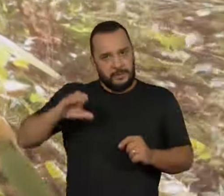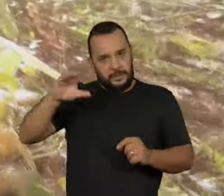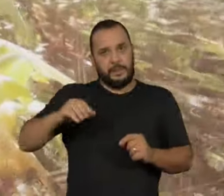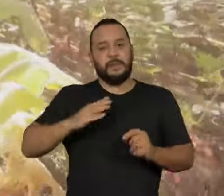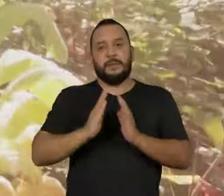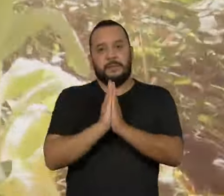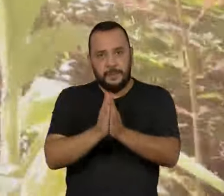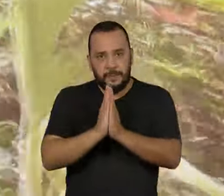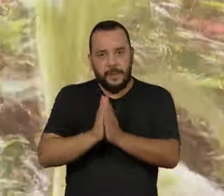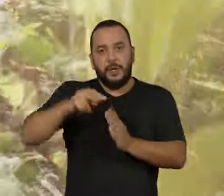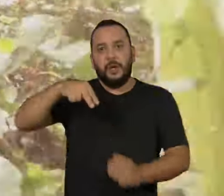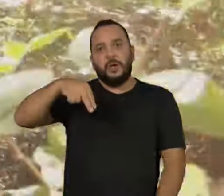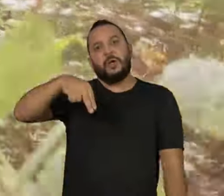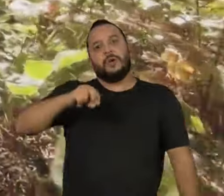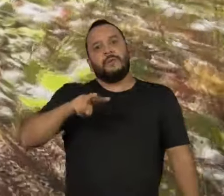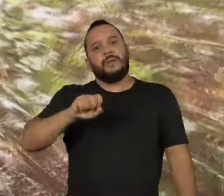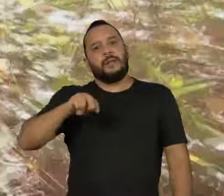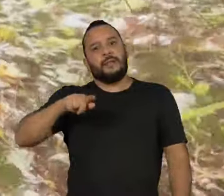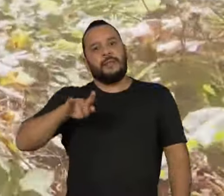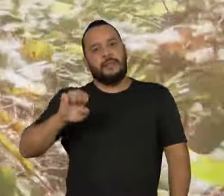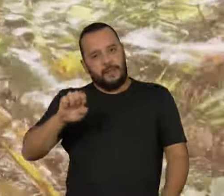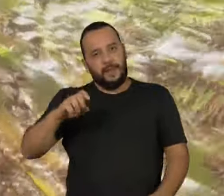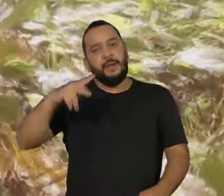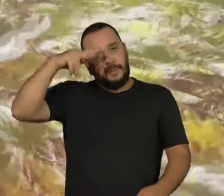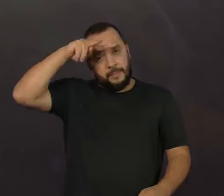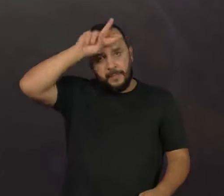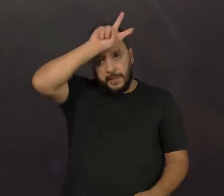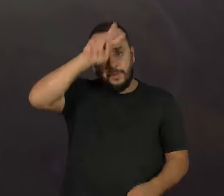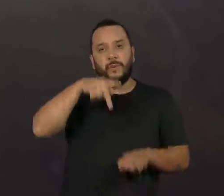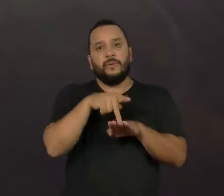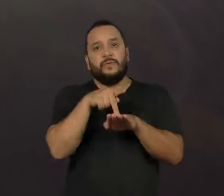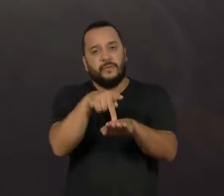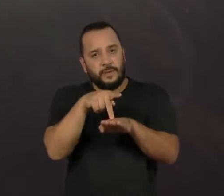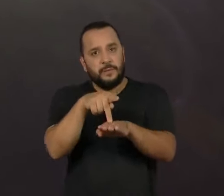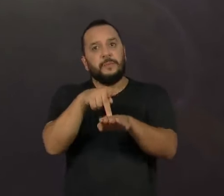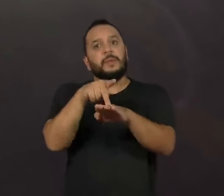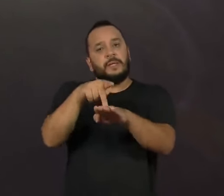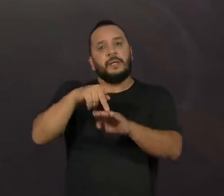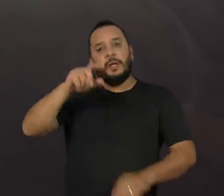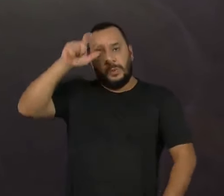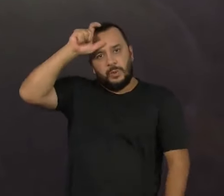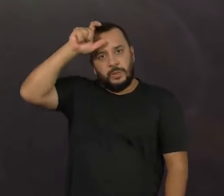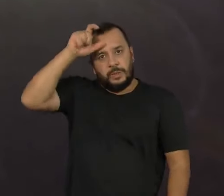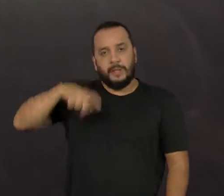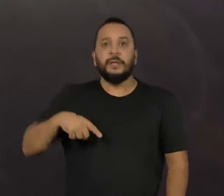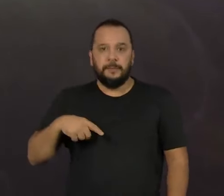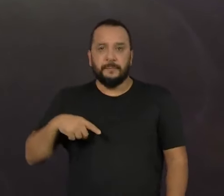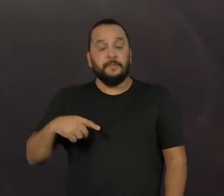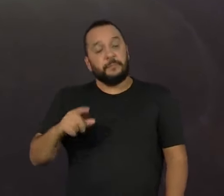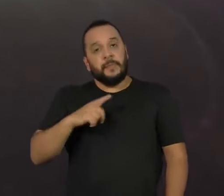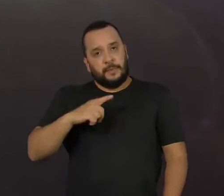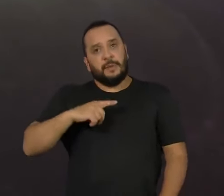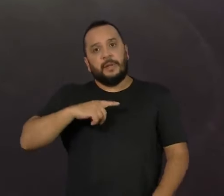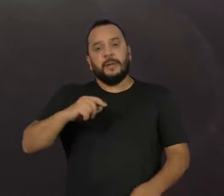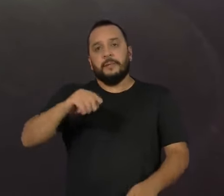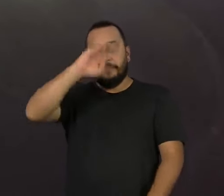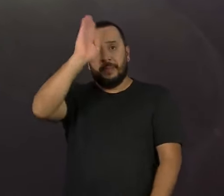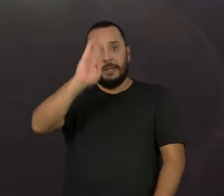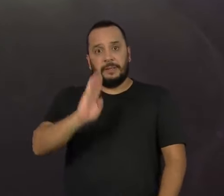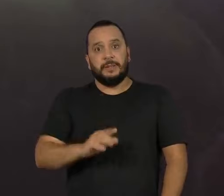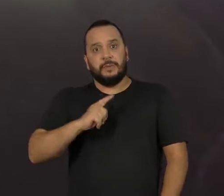Mianmar, Nova Guiné, Peru, Filipinas e Turquia. O sudeste do Brasil, país com a maior biodiversidade